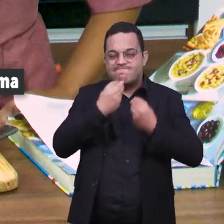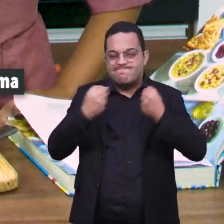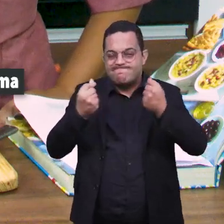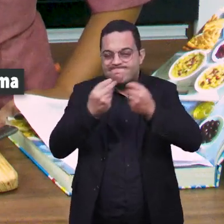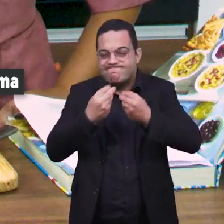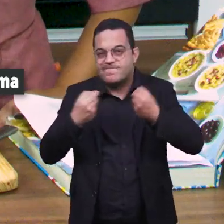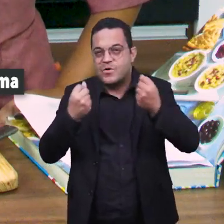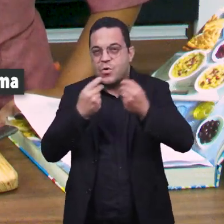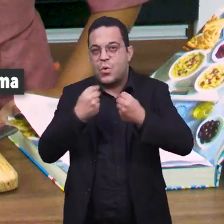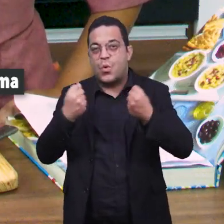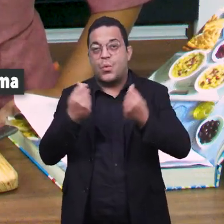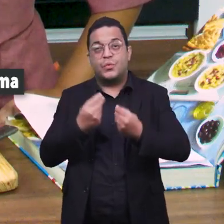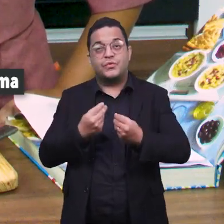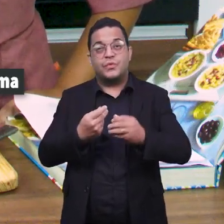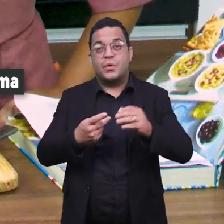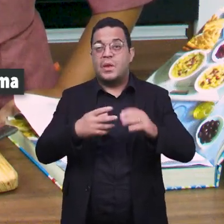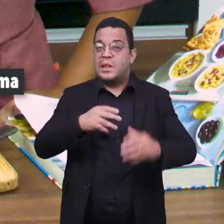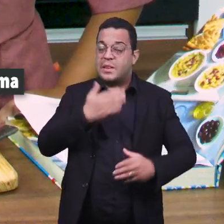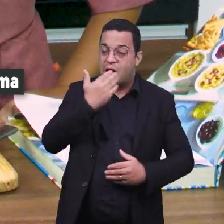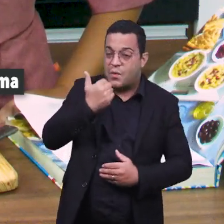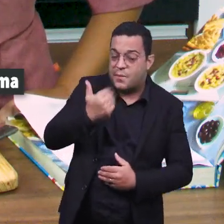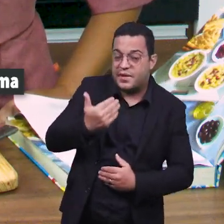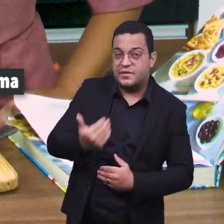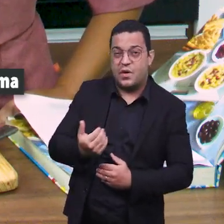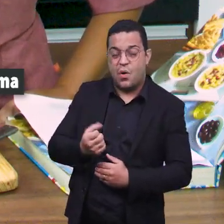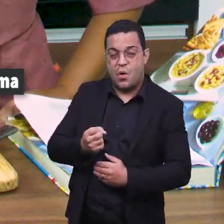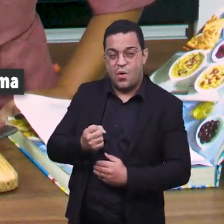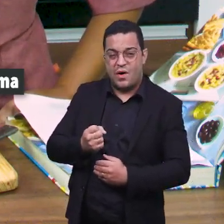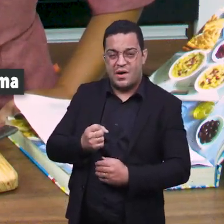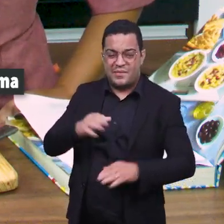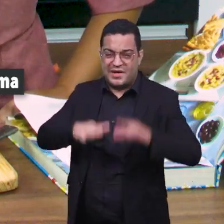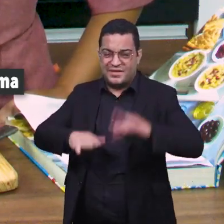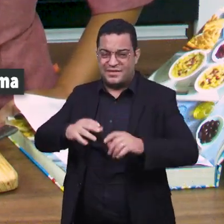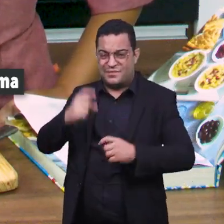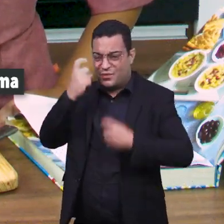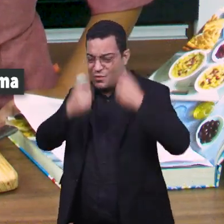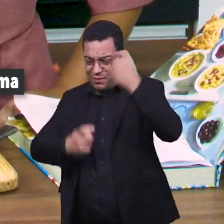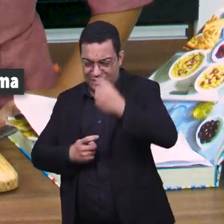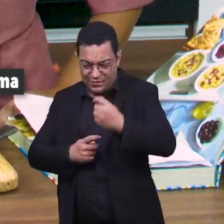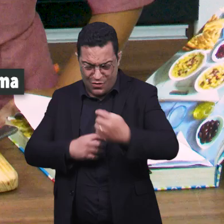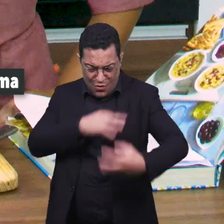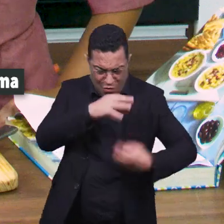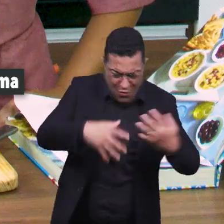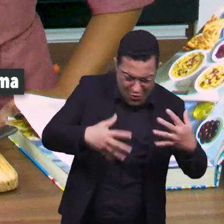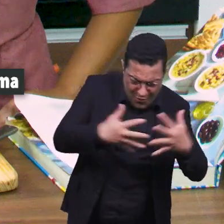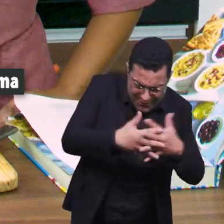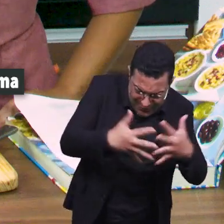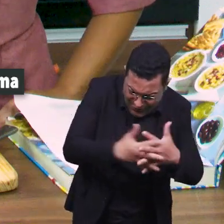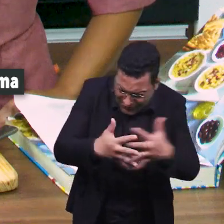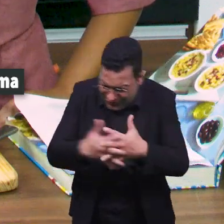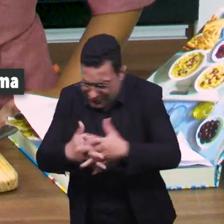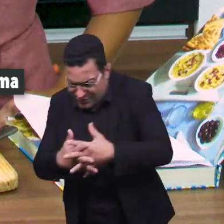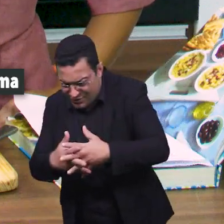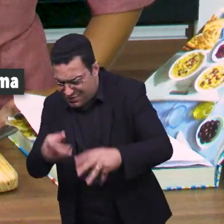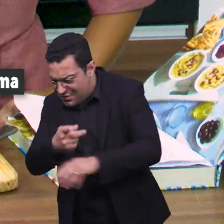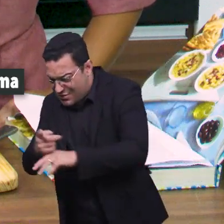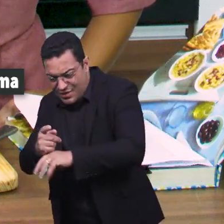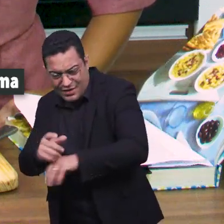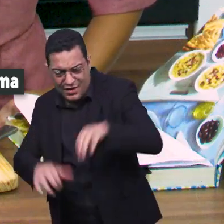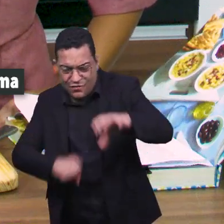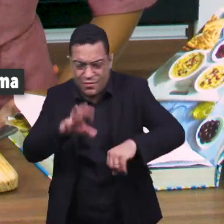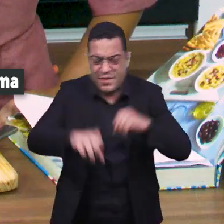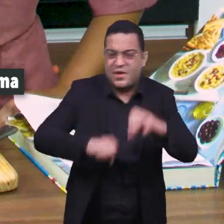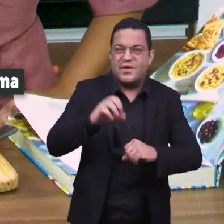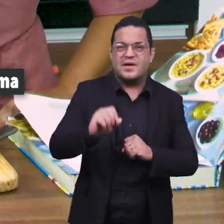dar qualidade ao alimento, ao invés de ficar se perdendo ali em um monte de